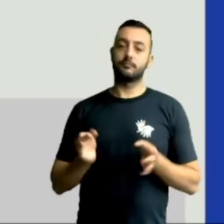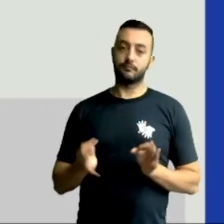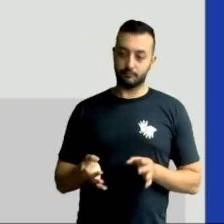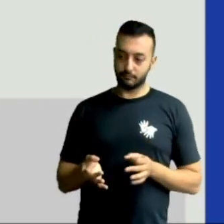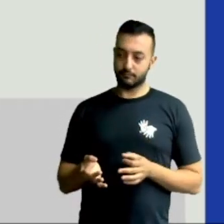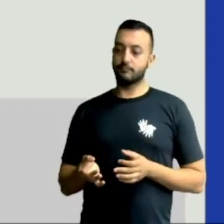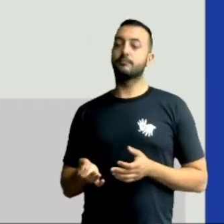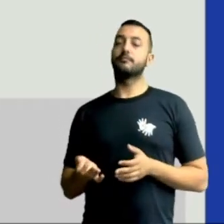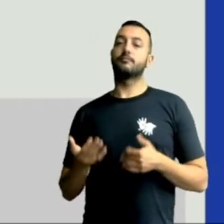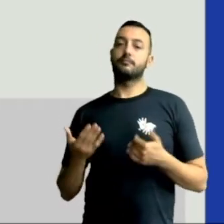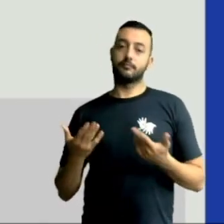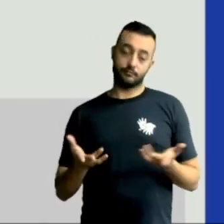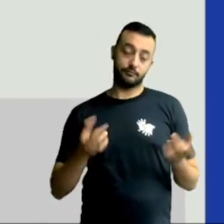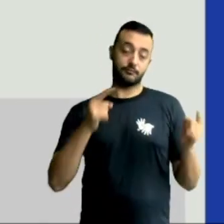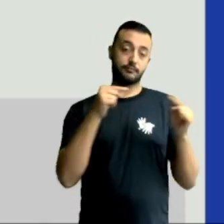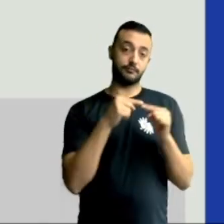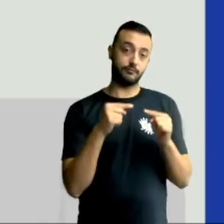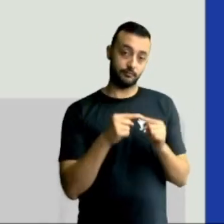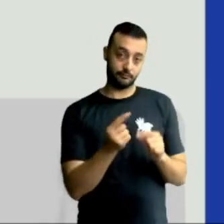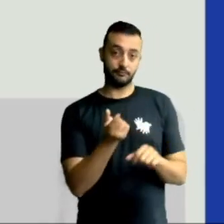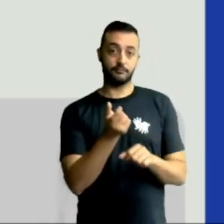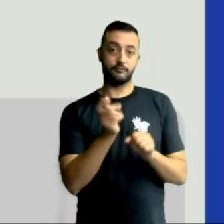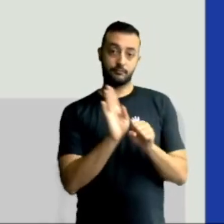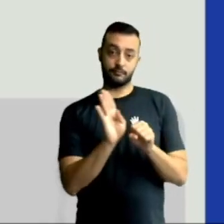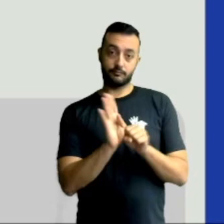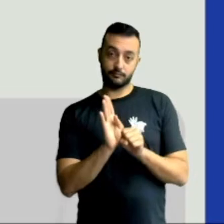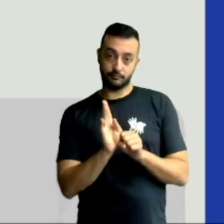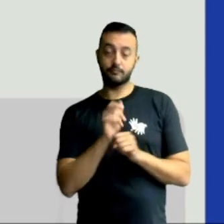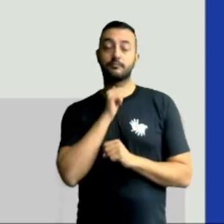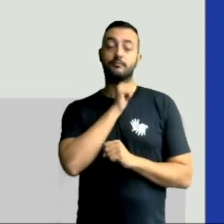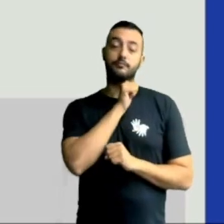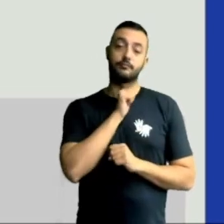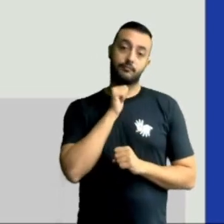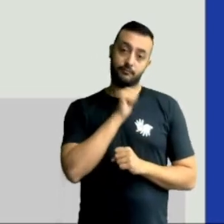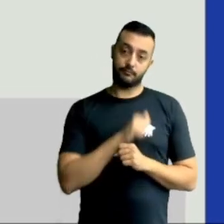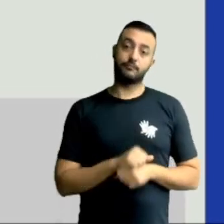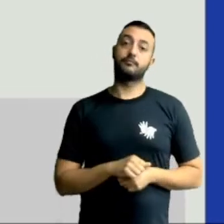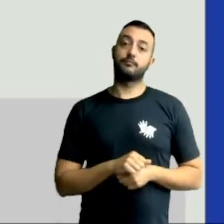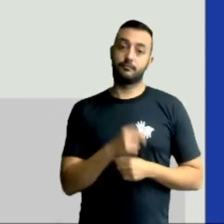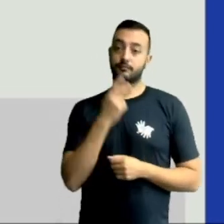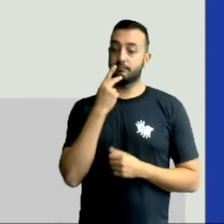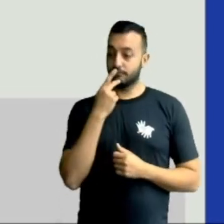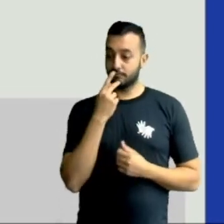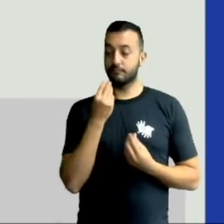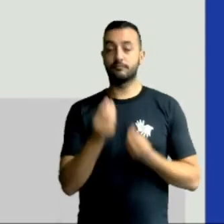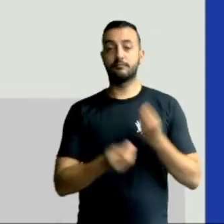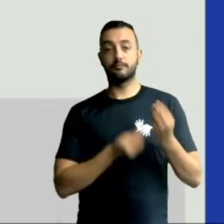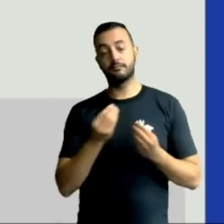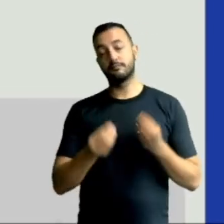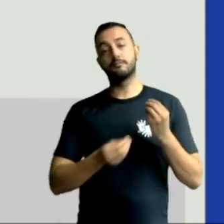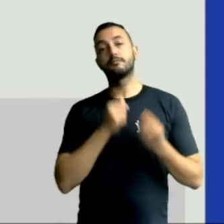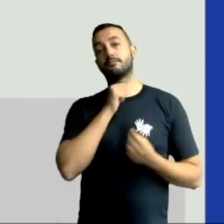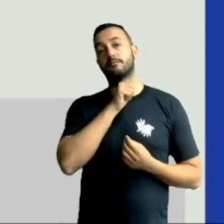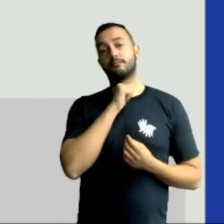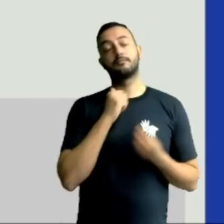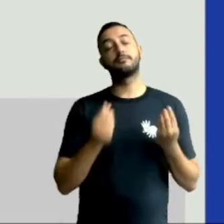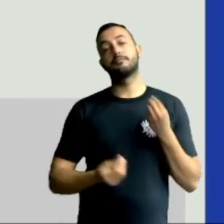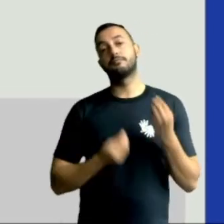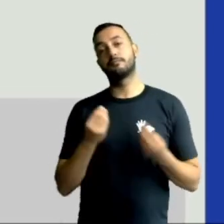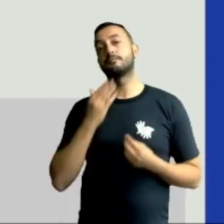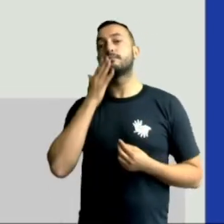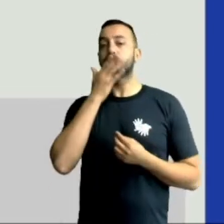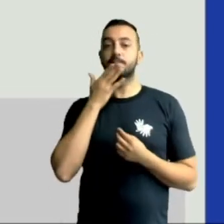Justamente a que está relacionada ao substantivo goiaba, dizendo aí como é essa goiaba, como é que ela tá, né? No